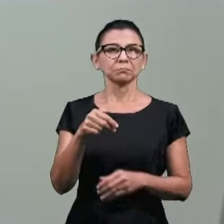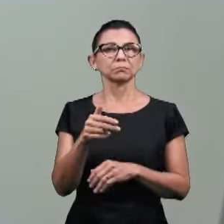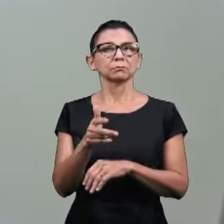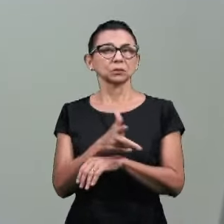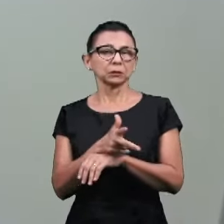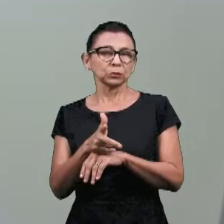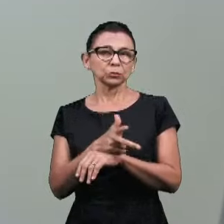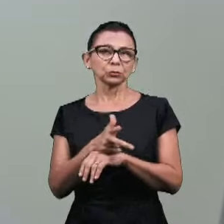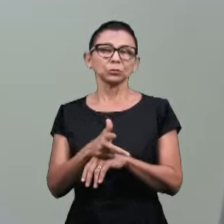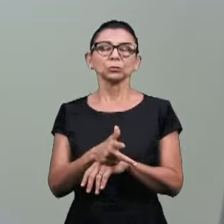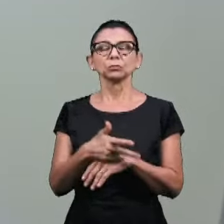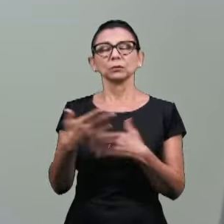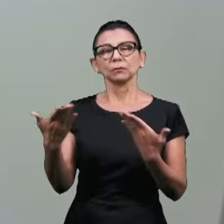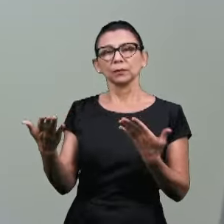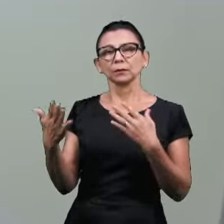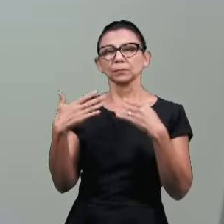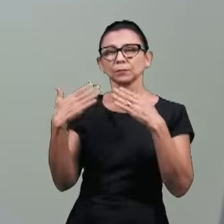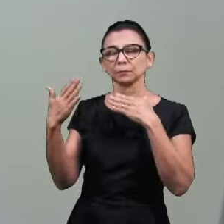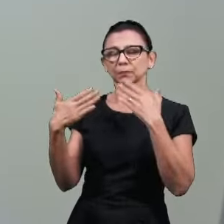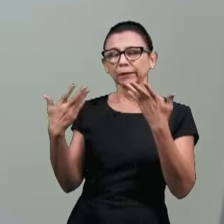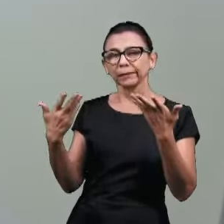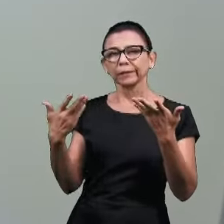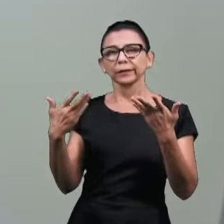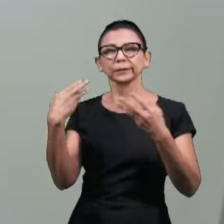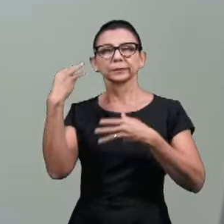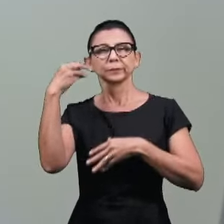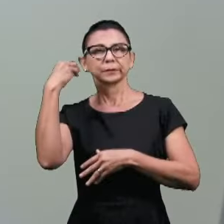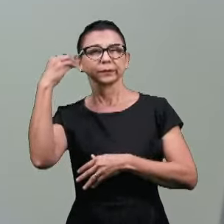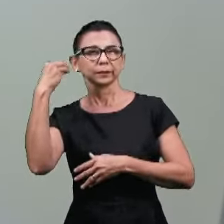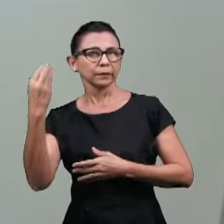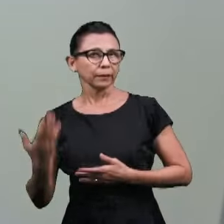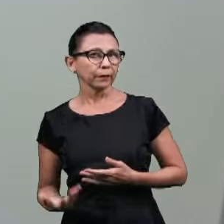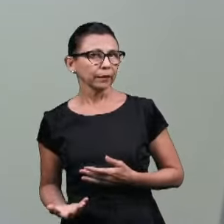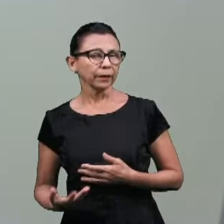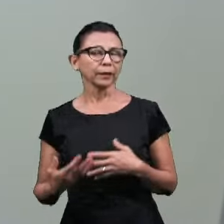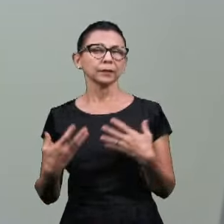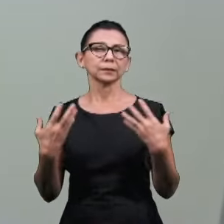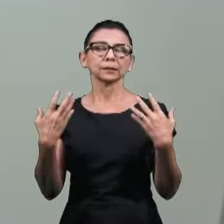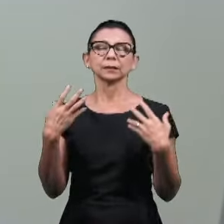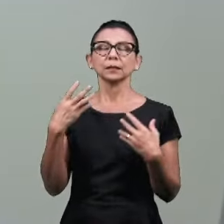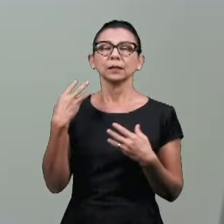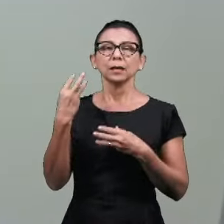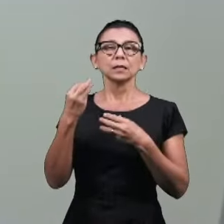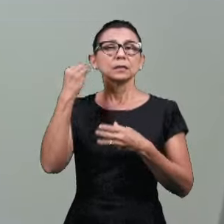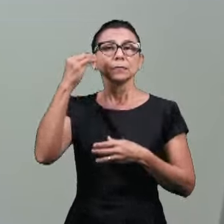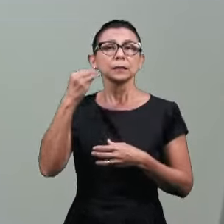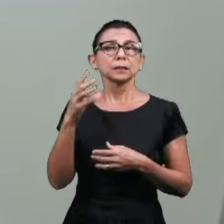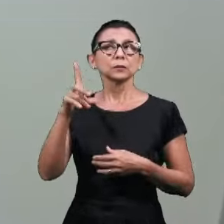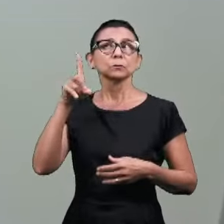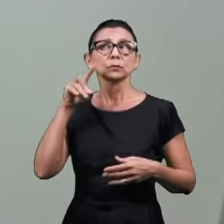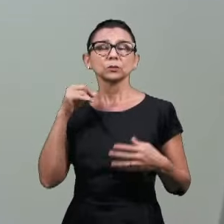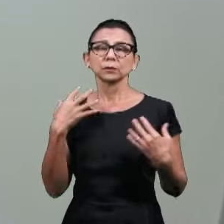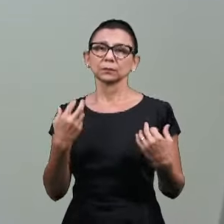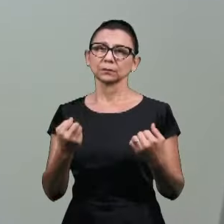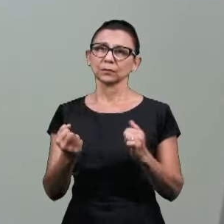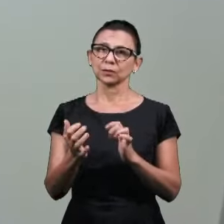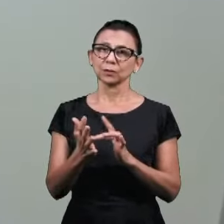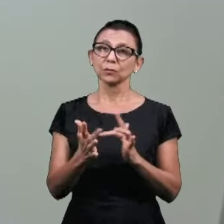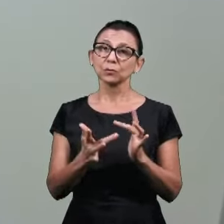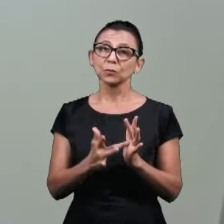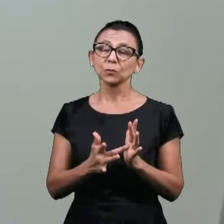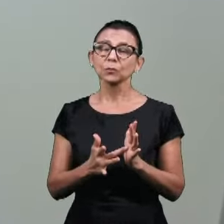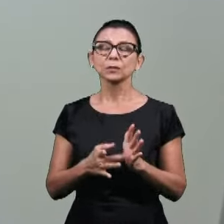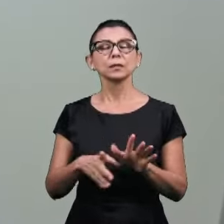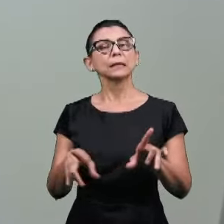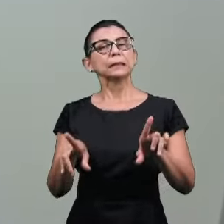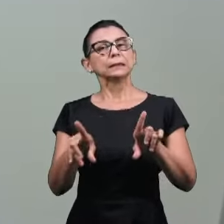contar a sua experiência, para poder contar como foi a sua conversão e falar um pouco da palavra do Senhor que será